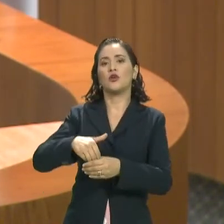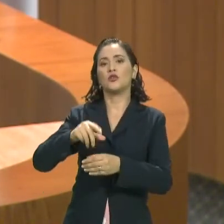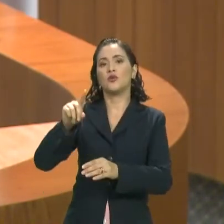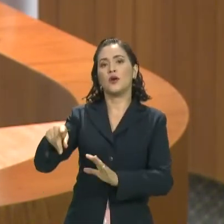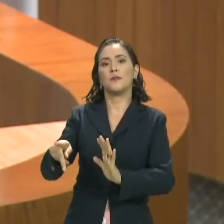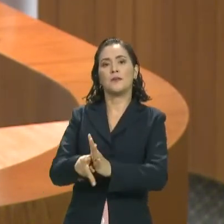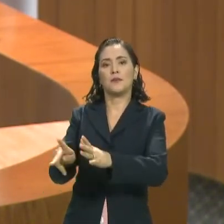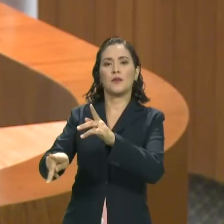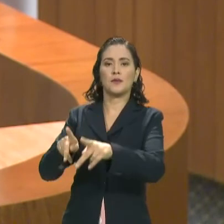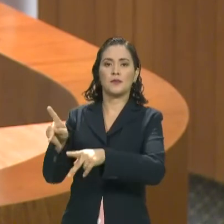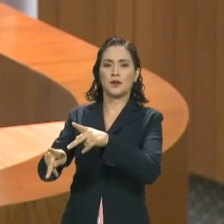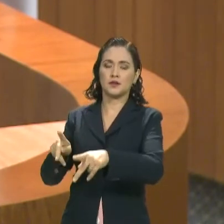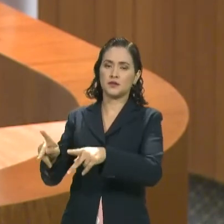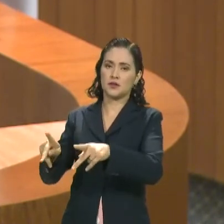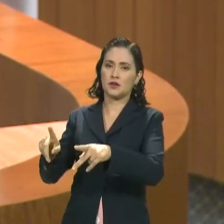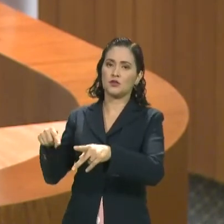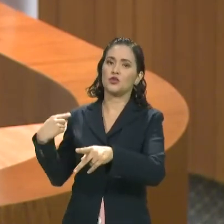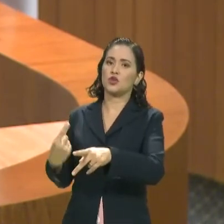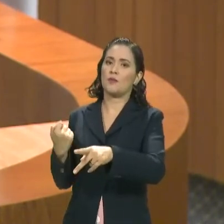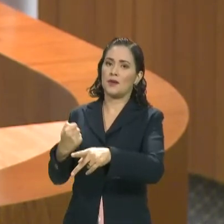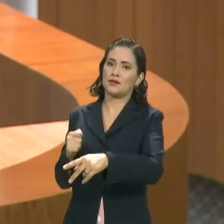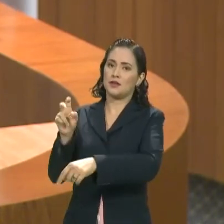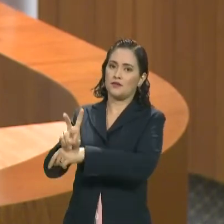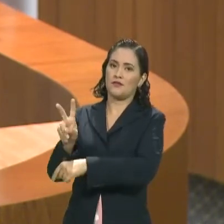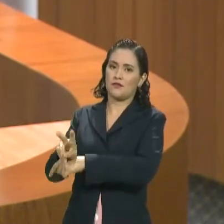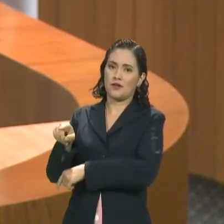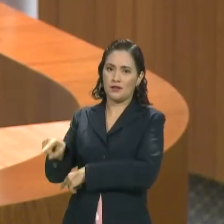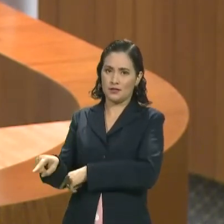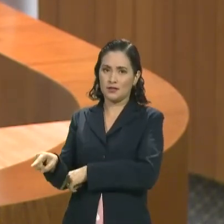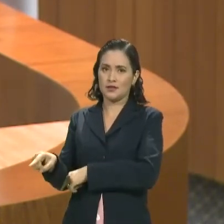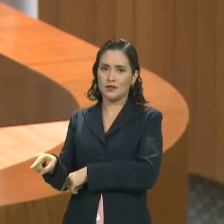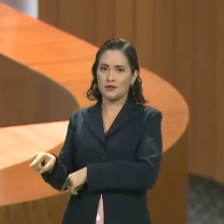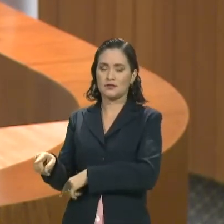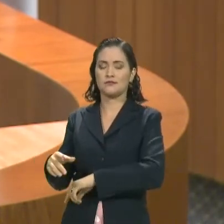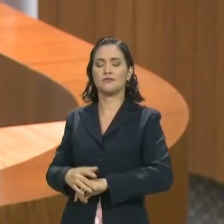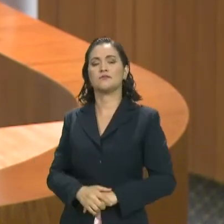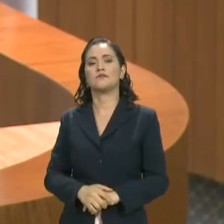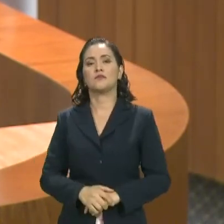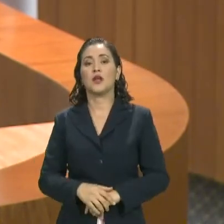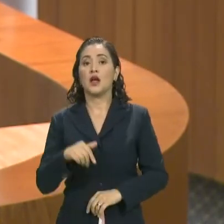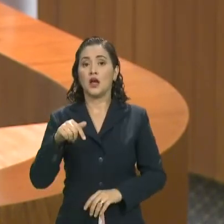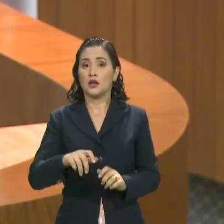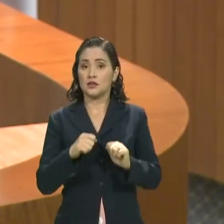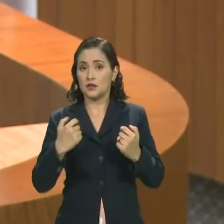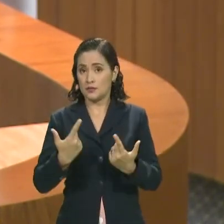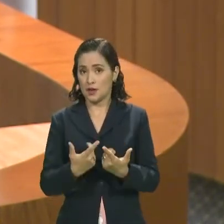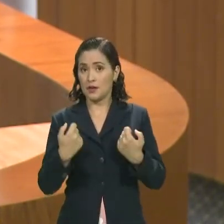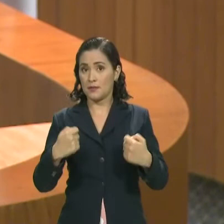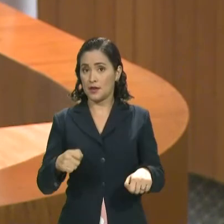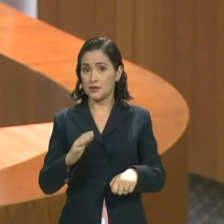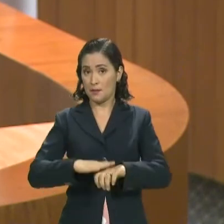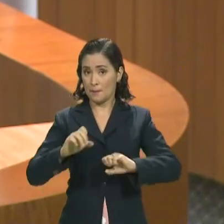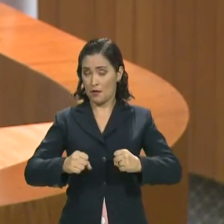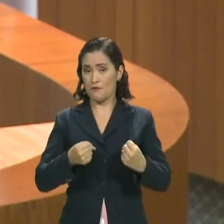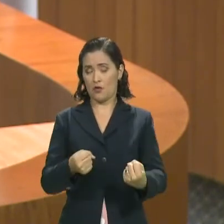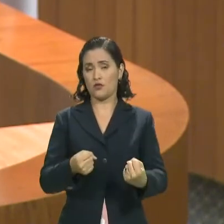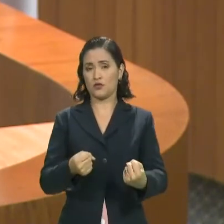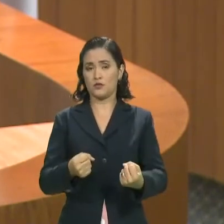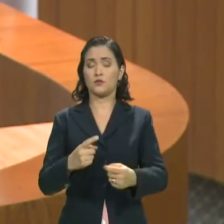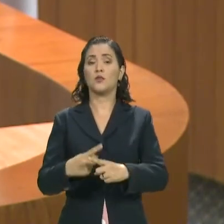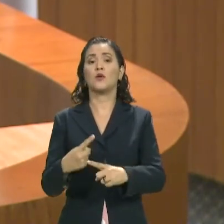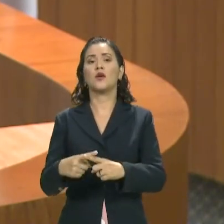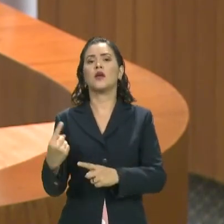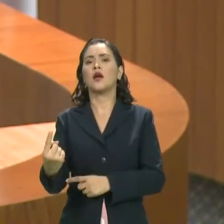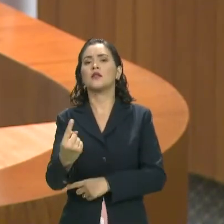Posteriormente, esta casa, ela tem que estar mais forte, porque cada um aqui tem seus interesses nas suas bases e nos